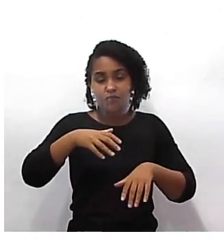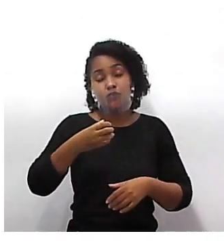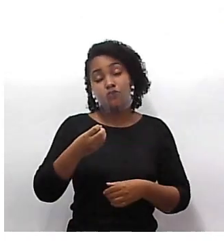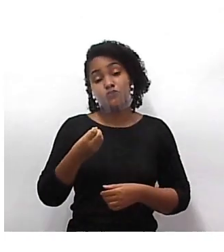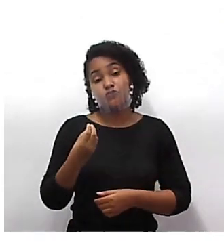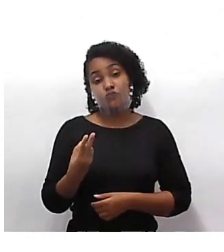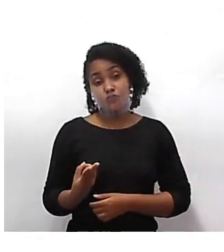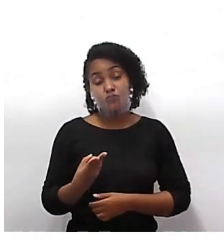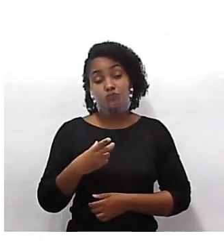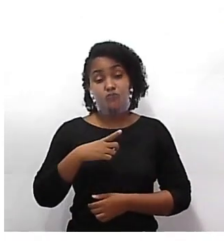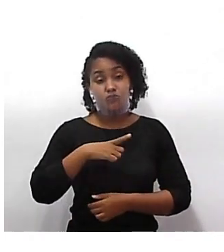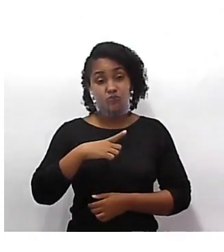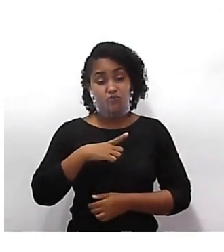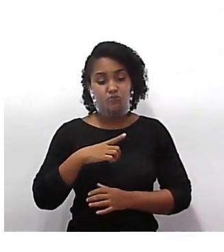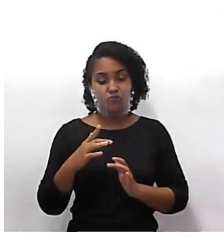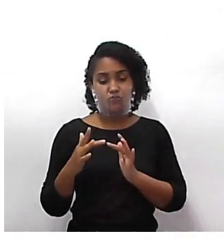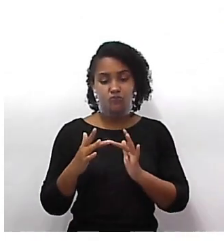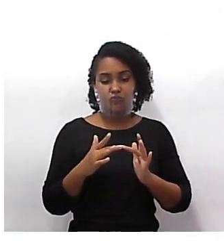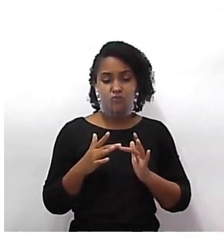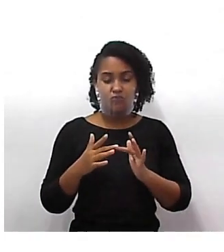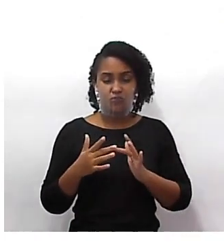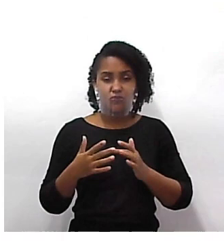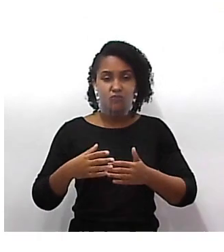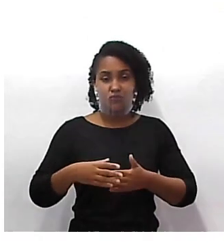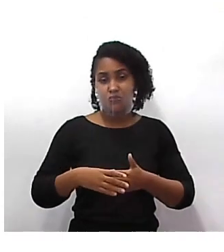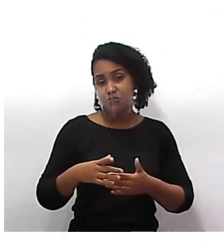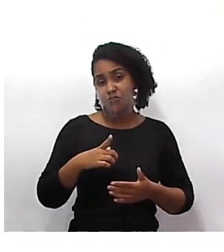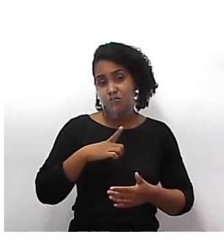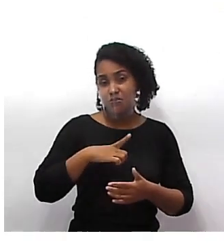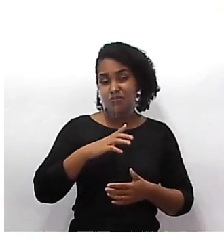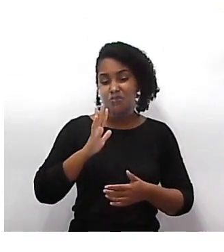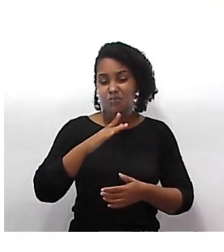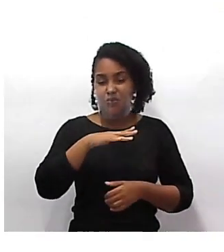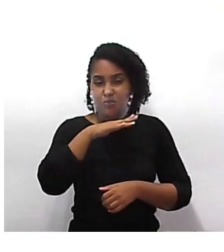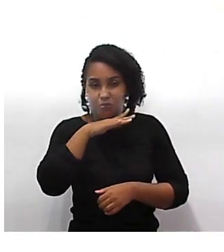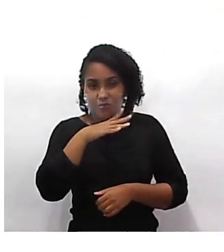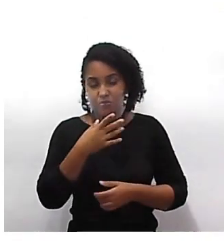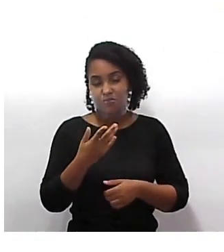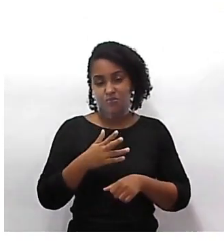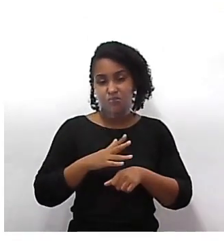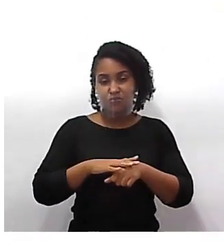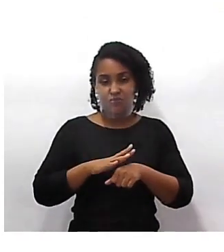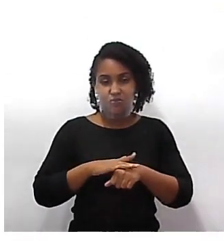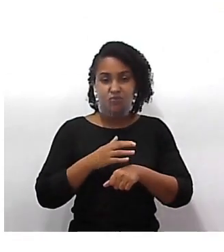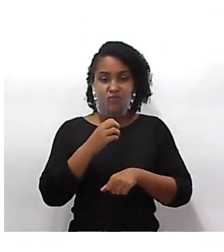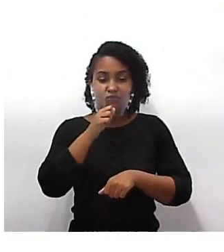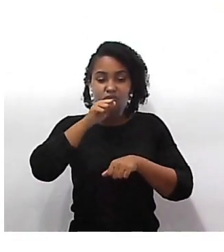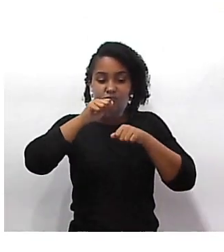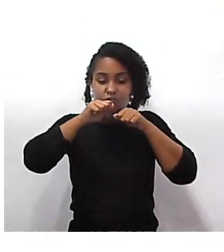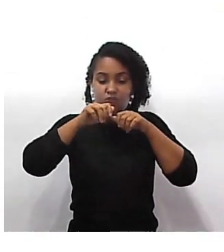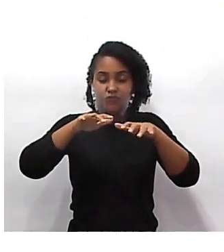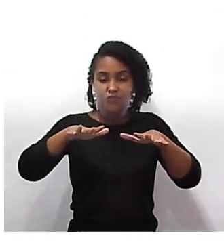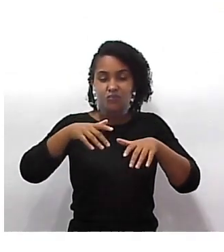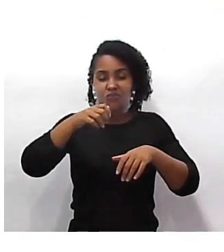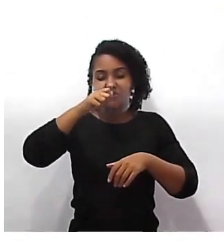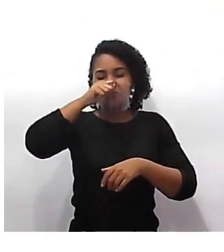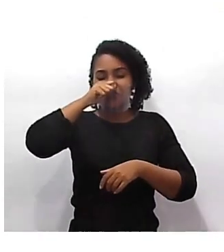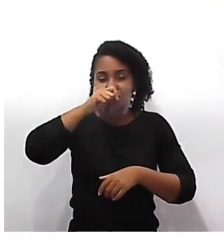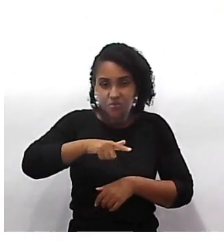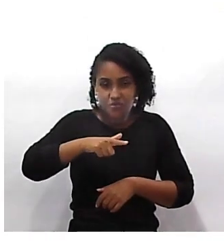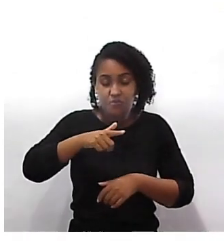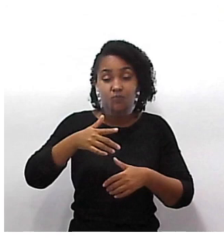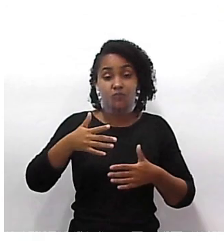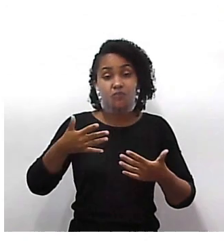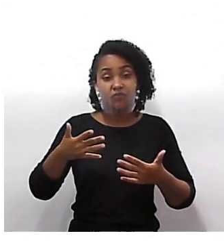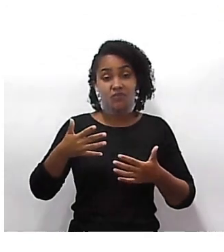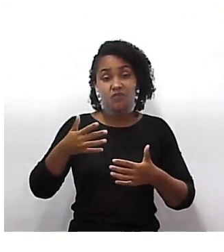respiratórias ou por contato com secreções contaminadas, como gotículas de saliva e espirro. O